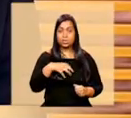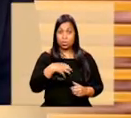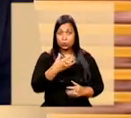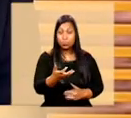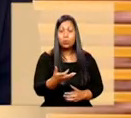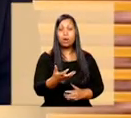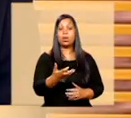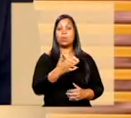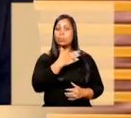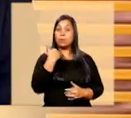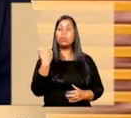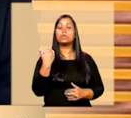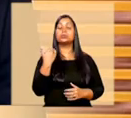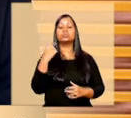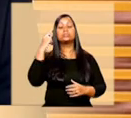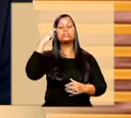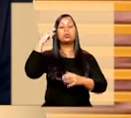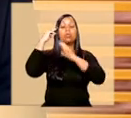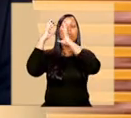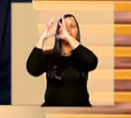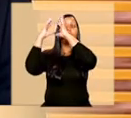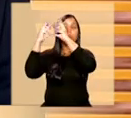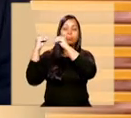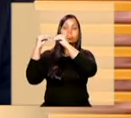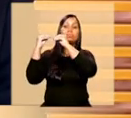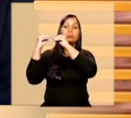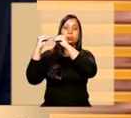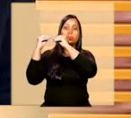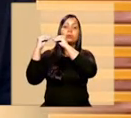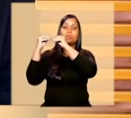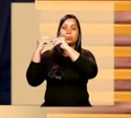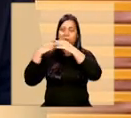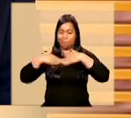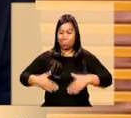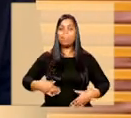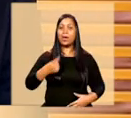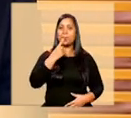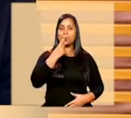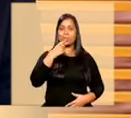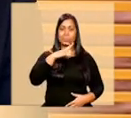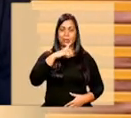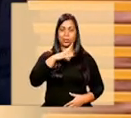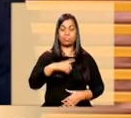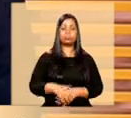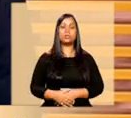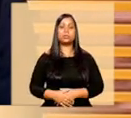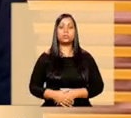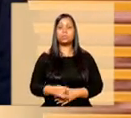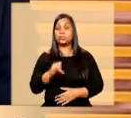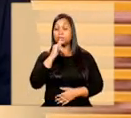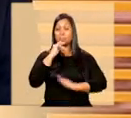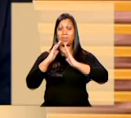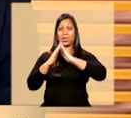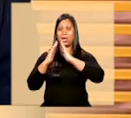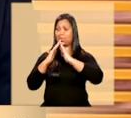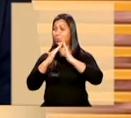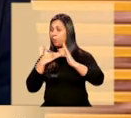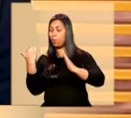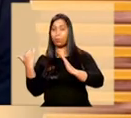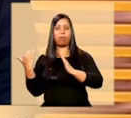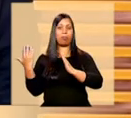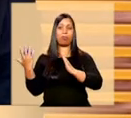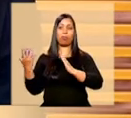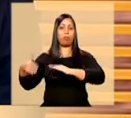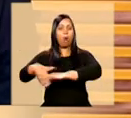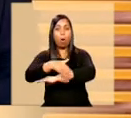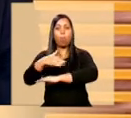ser doador de múltiplos órgãos tem que ser a morte encefálica, tem que estar passando sangue nos órgãos. E nessa situação que a pessoa morre em